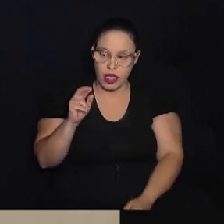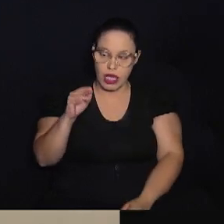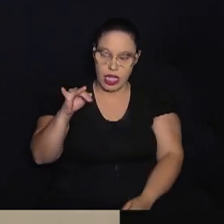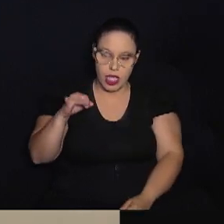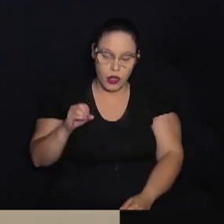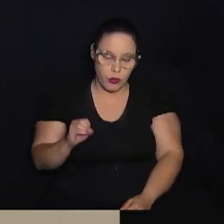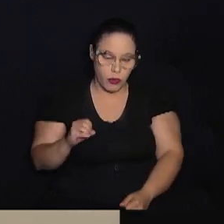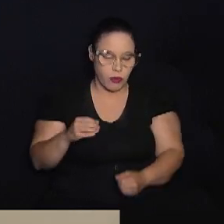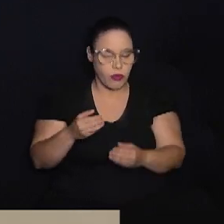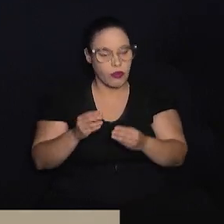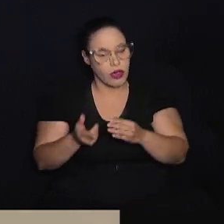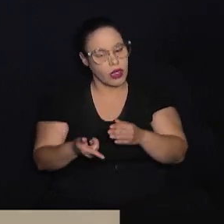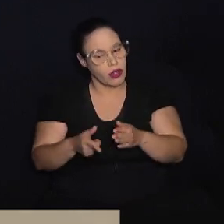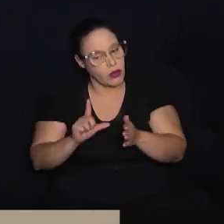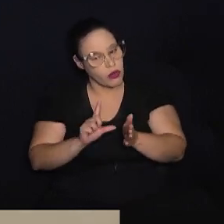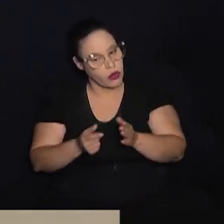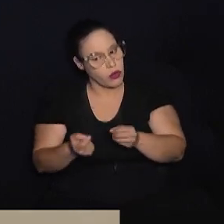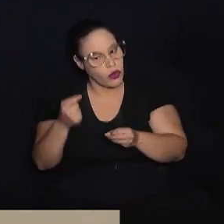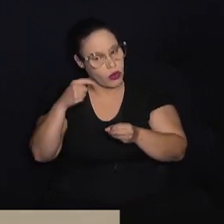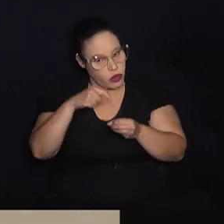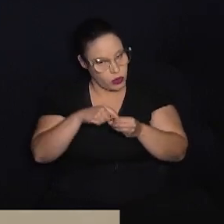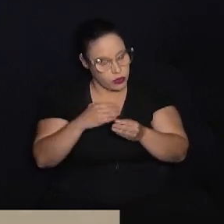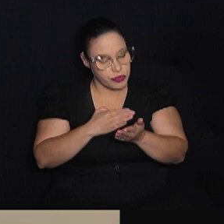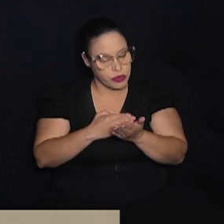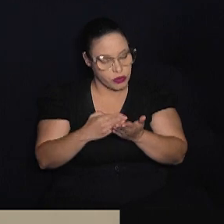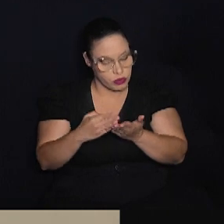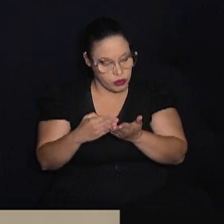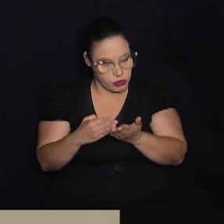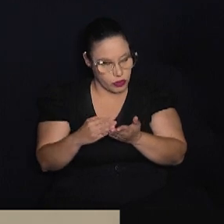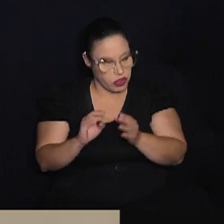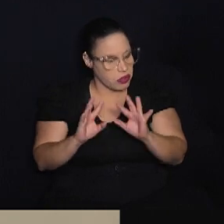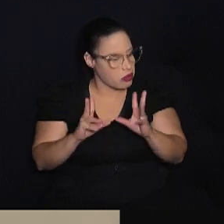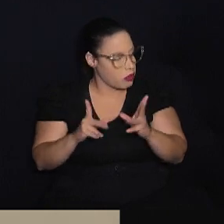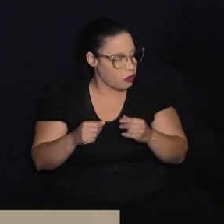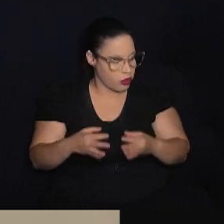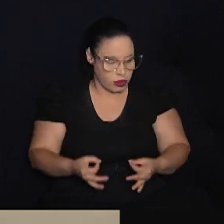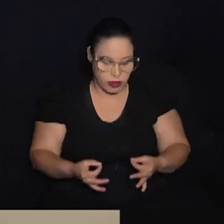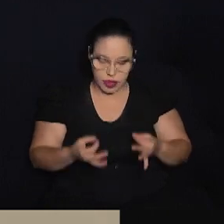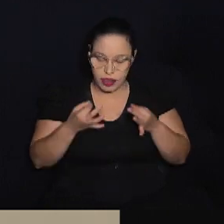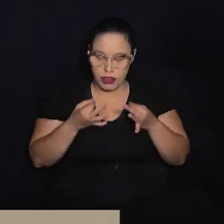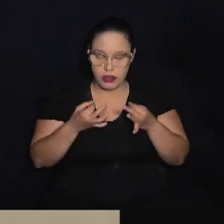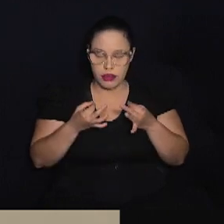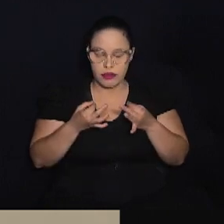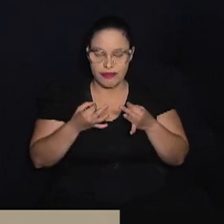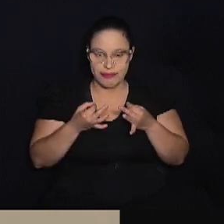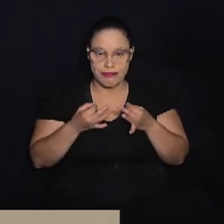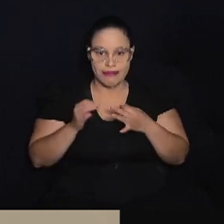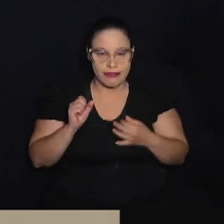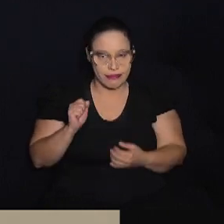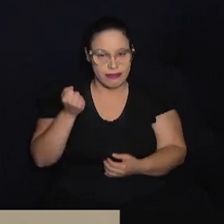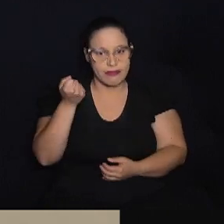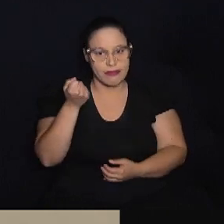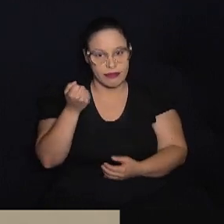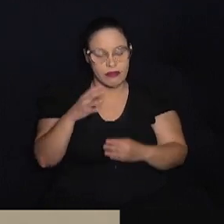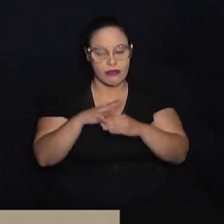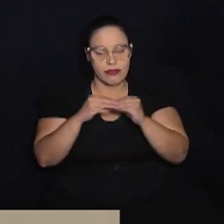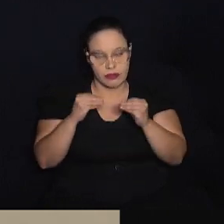voltar. Então, quanto mais precoce a gente consegue tratar qualquer tipo de tumor, a gente tem uma chance maior de cura.